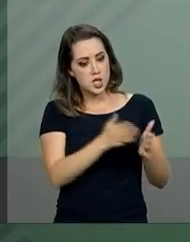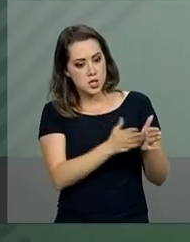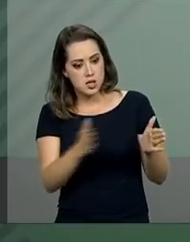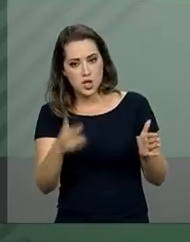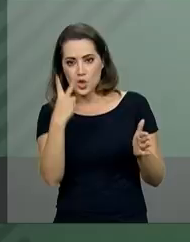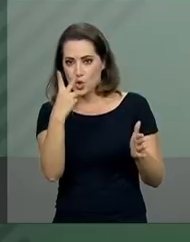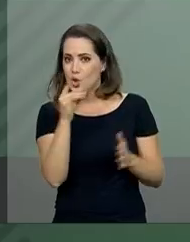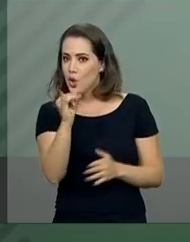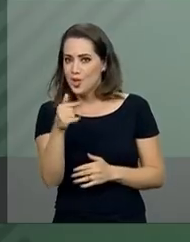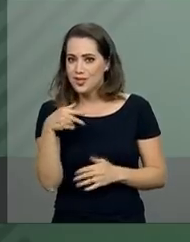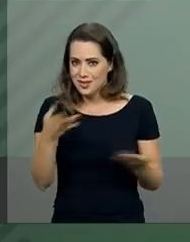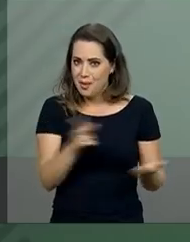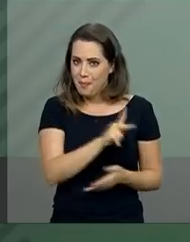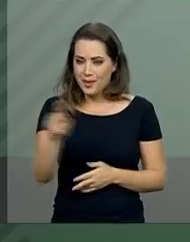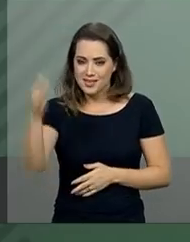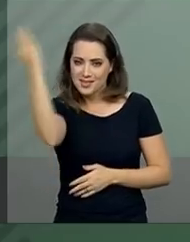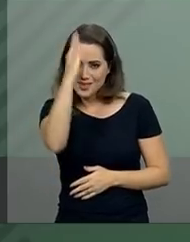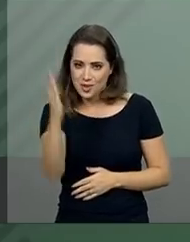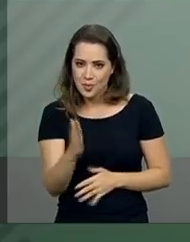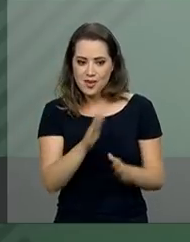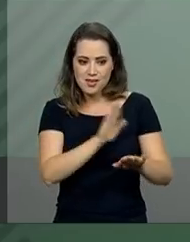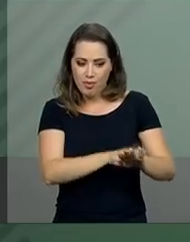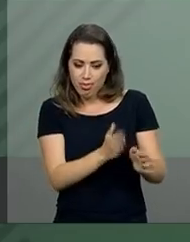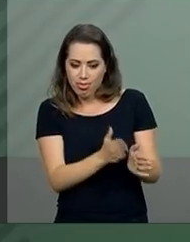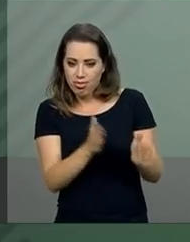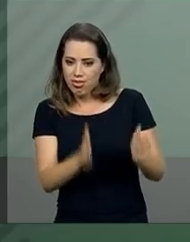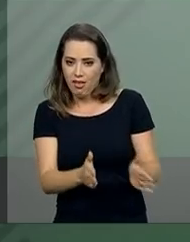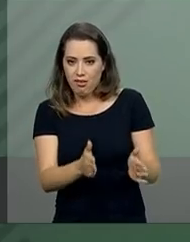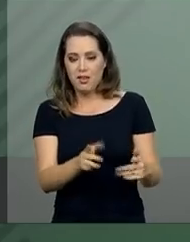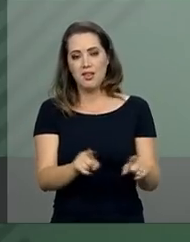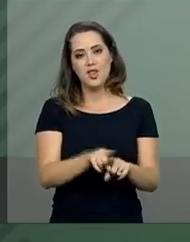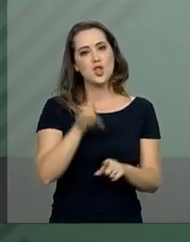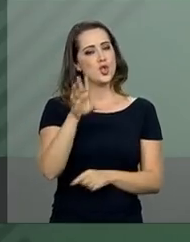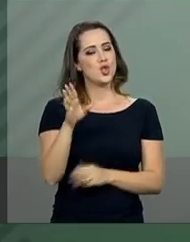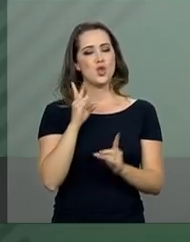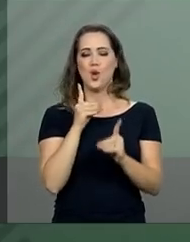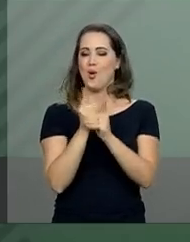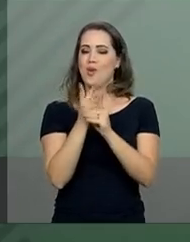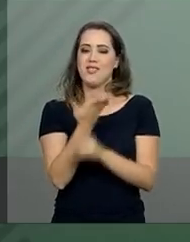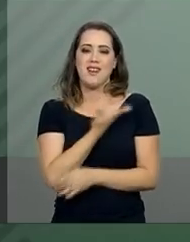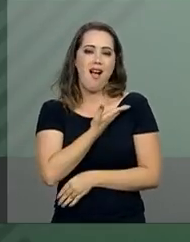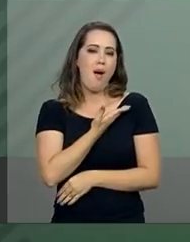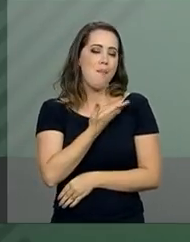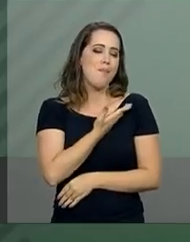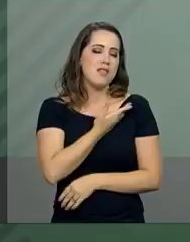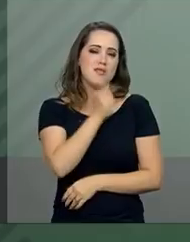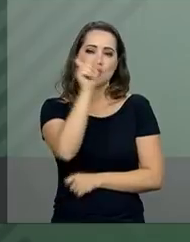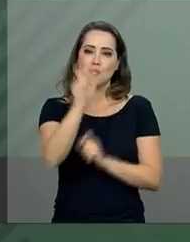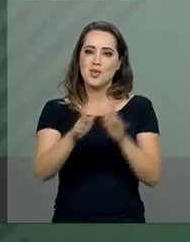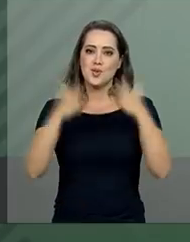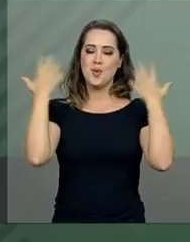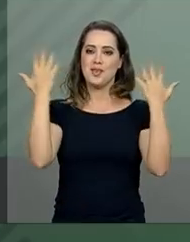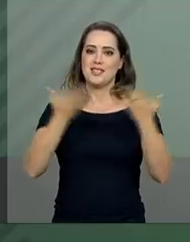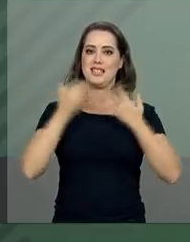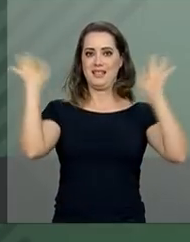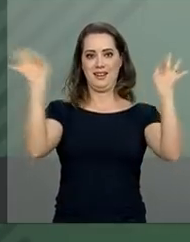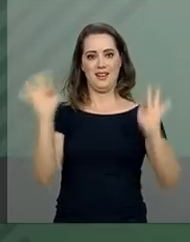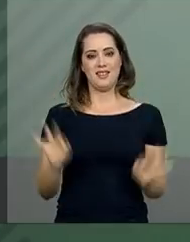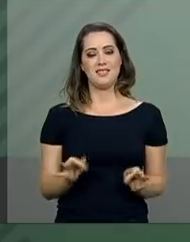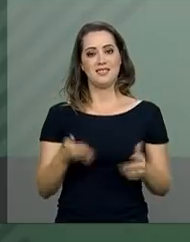dois dias como presidente em exercício e só encontrei amigos só encontrei pessoas alegres e felizes